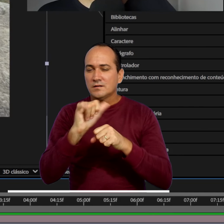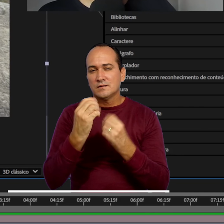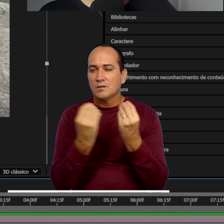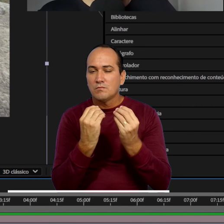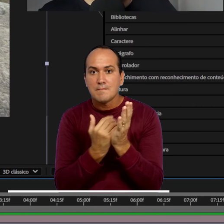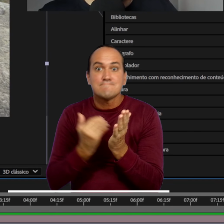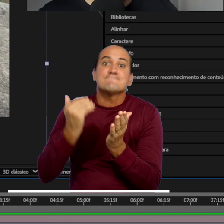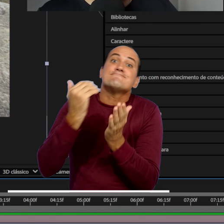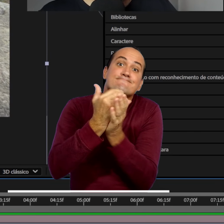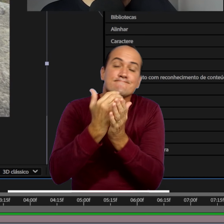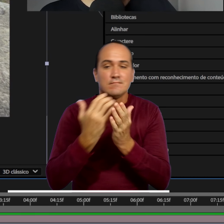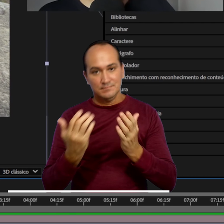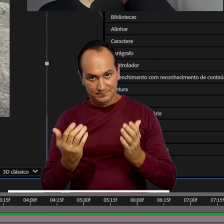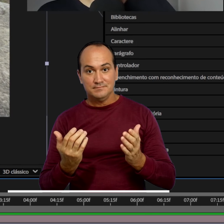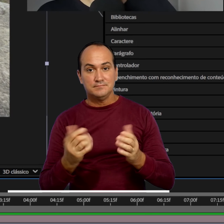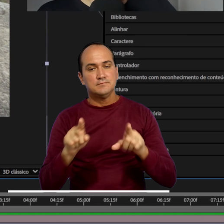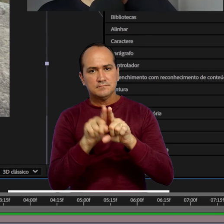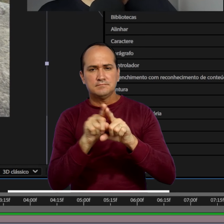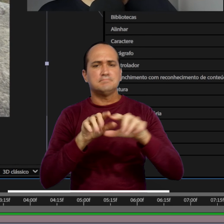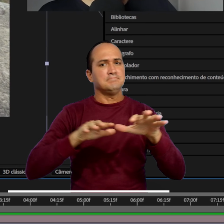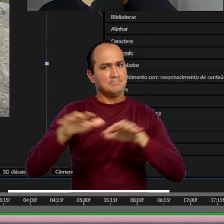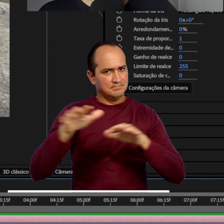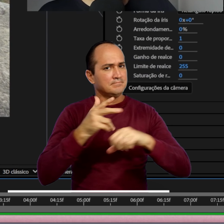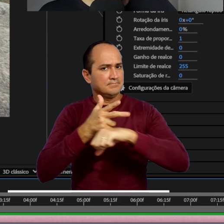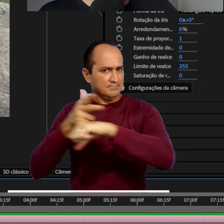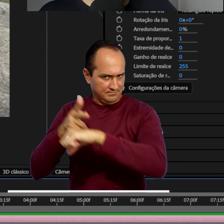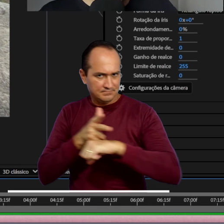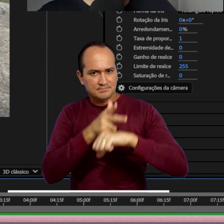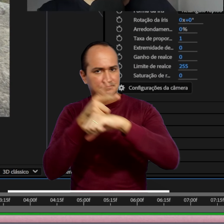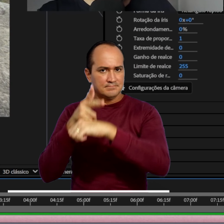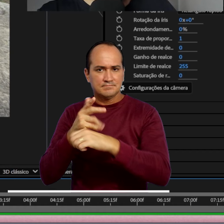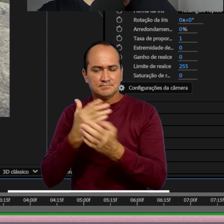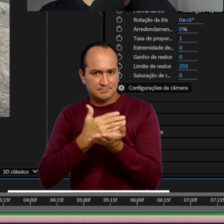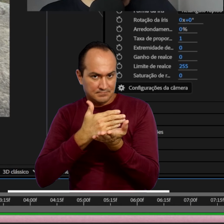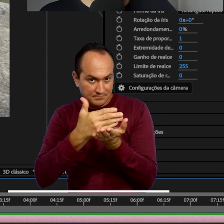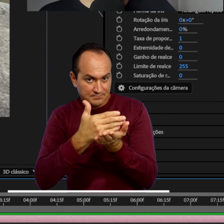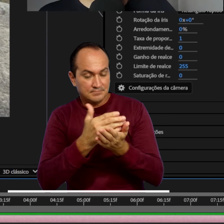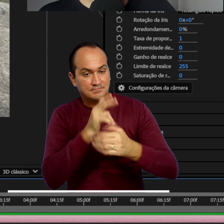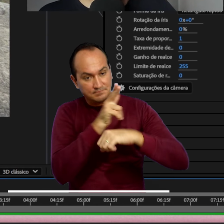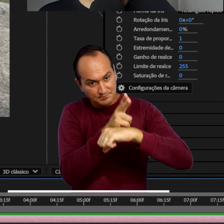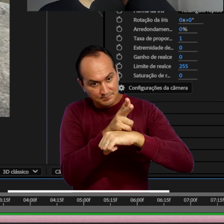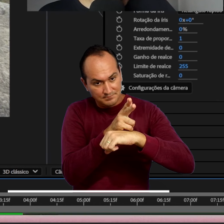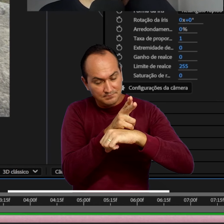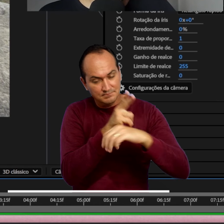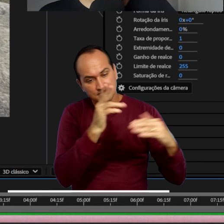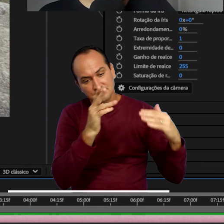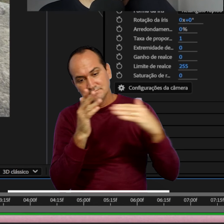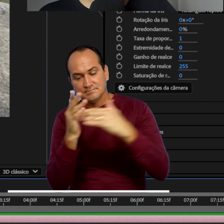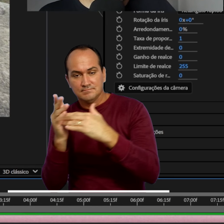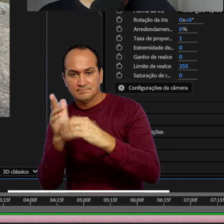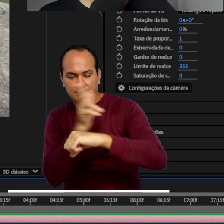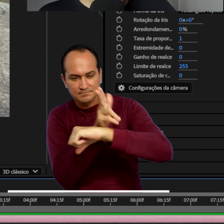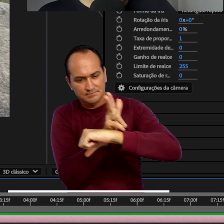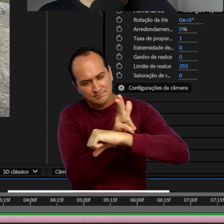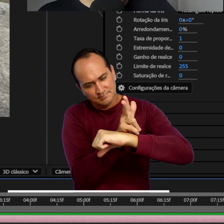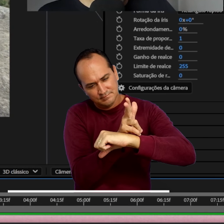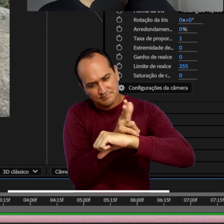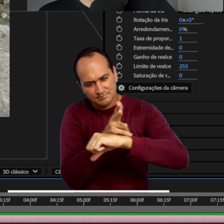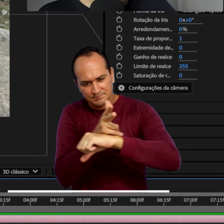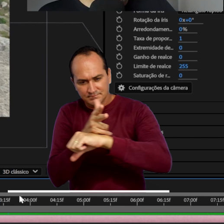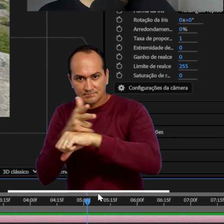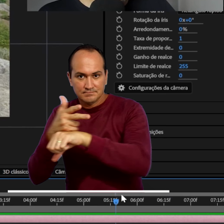algumas estratégias para reforçar esse efeito, mas eu vou também movimentar um pouco a minha câmera. Então a minha câmera começa inicialmente nessa posição também aqui,